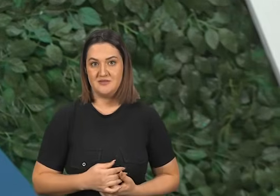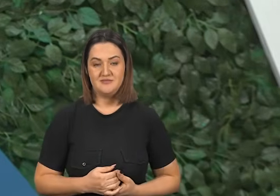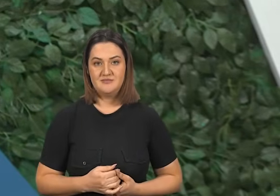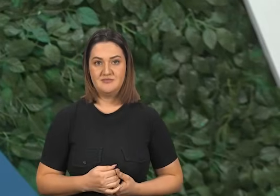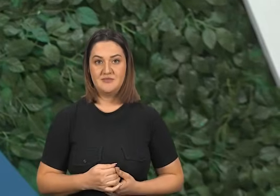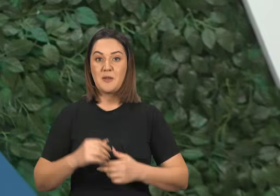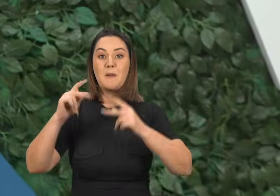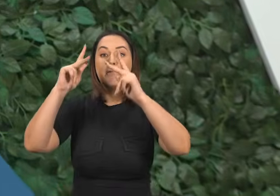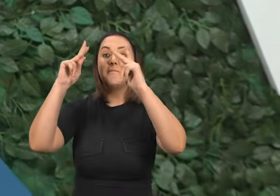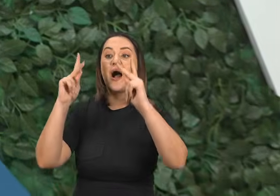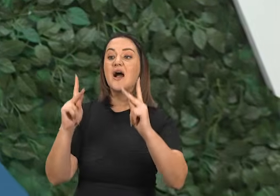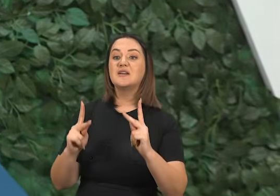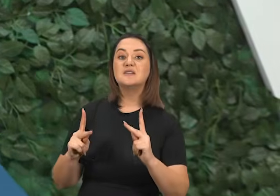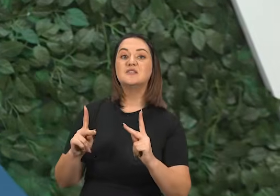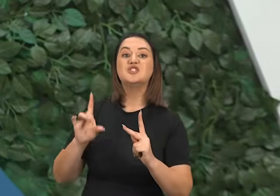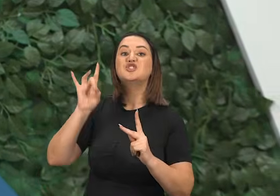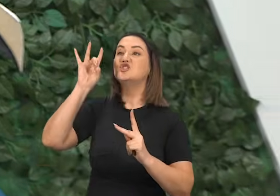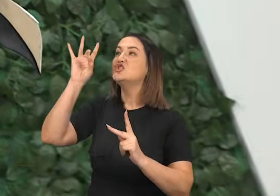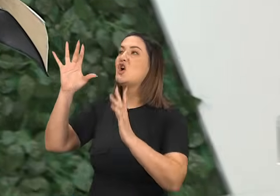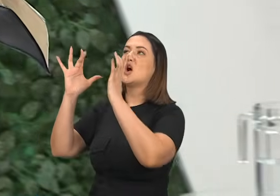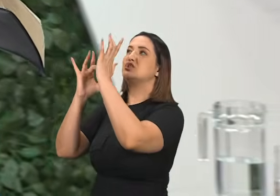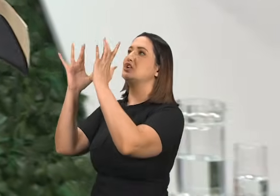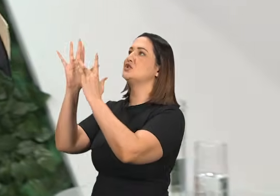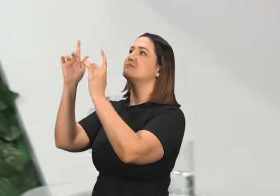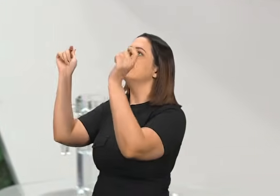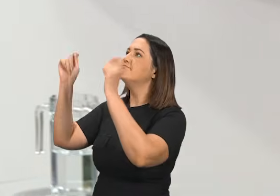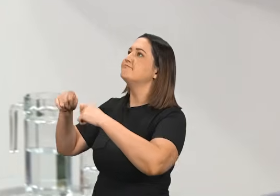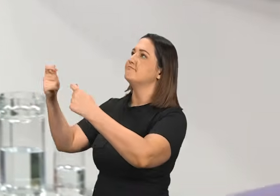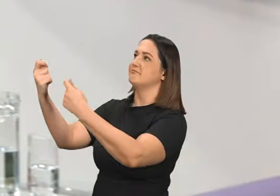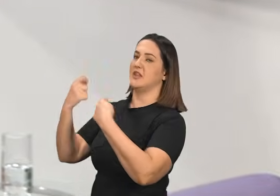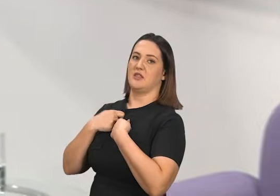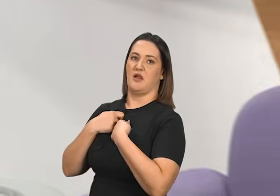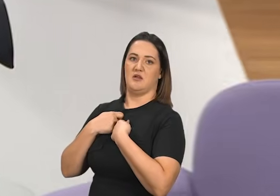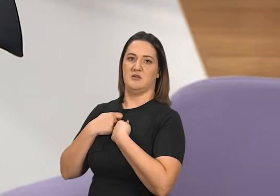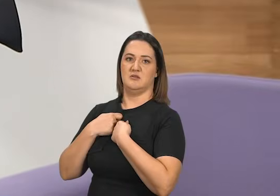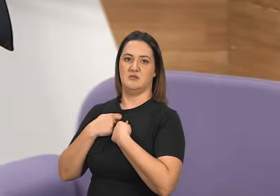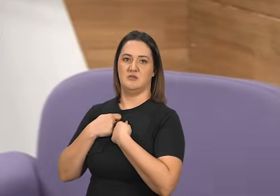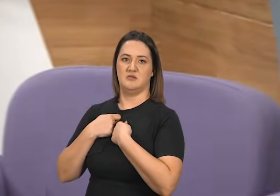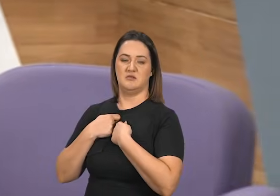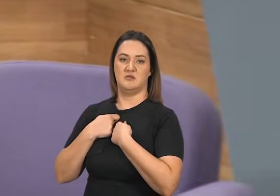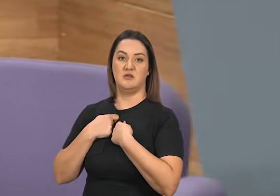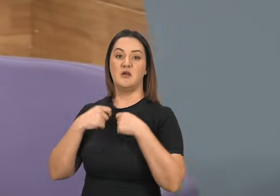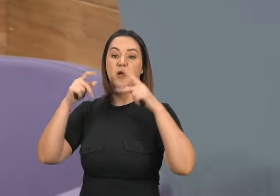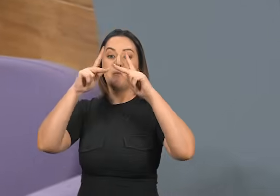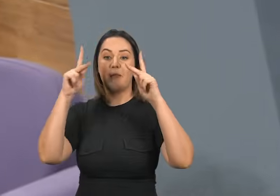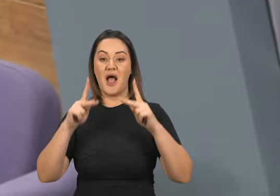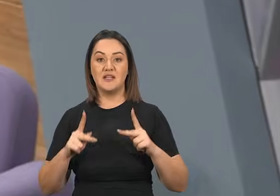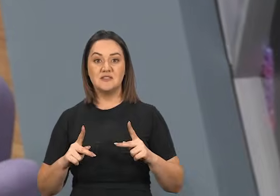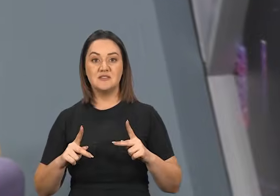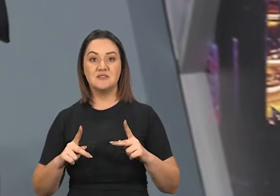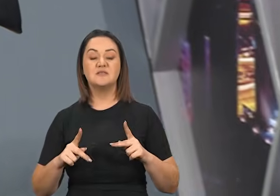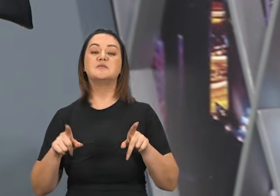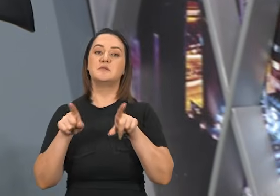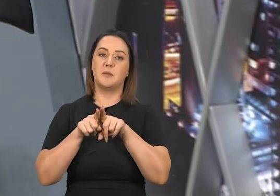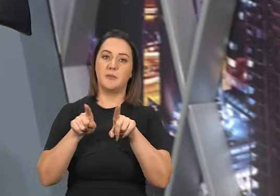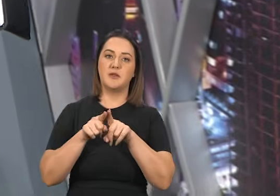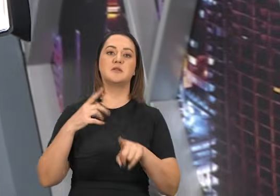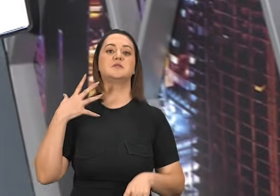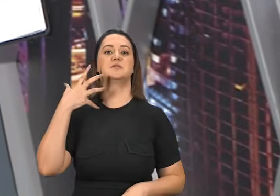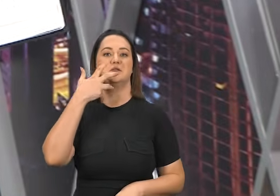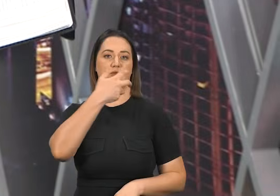A paz só Jesus pode dar, mais ninguém. A paz e a